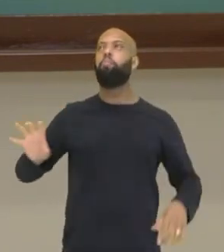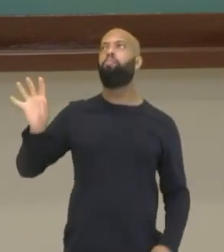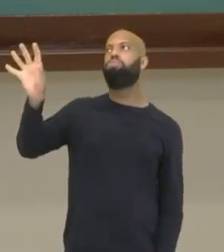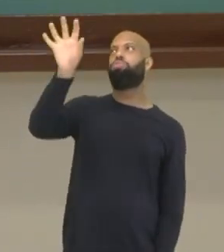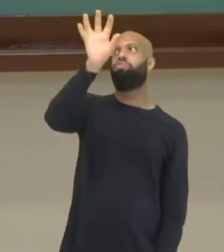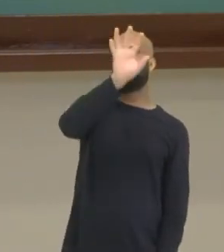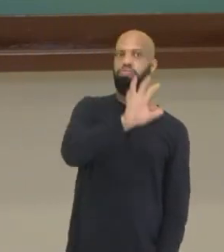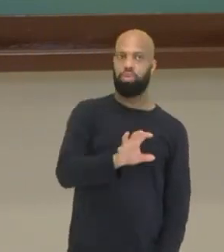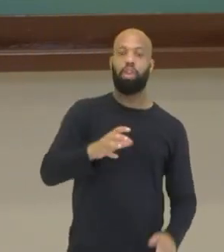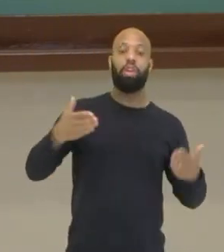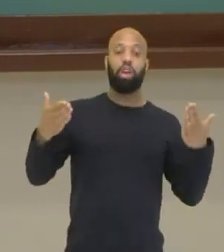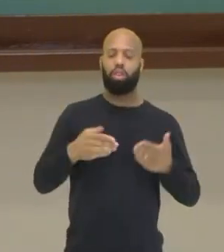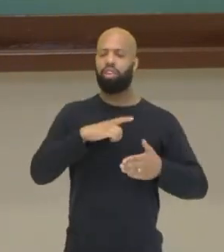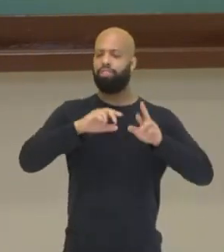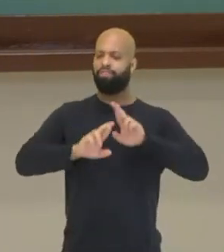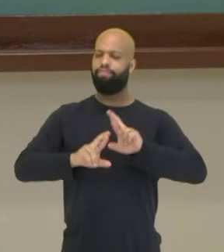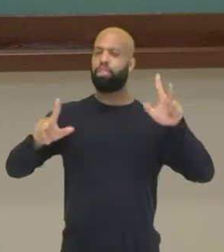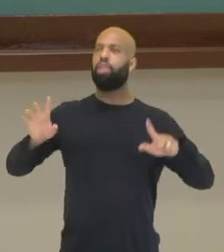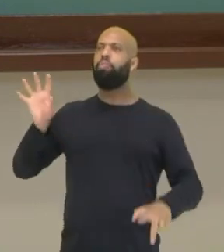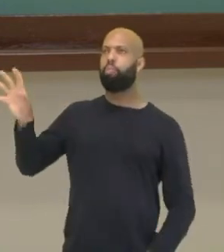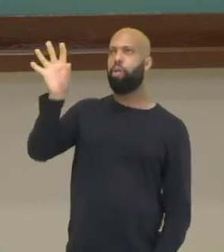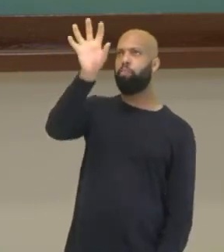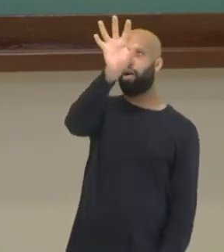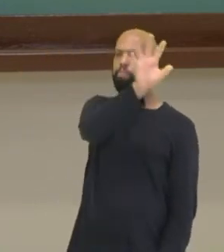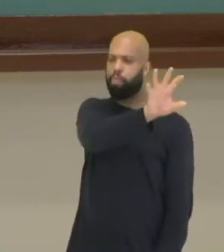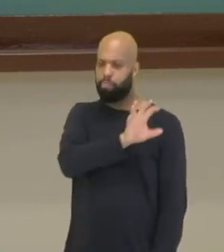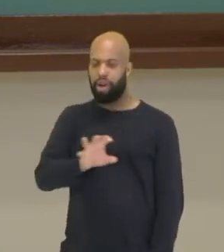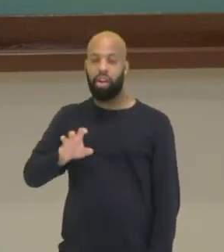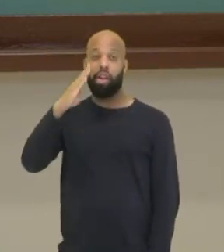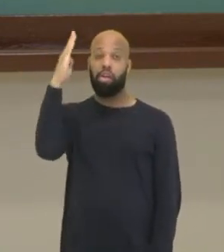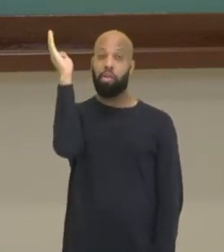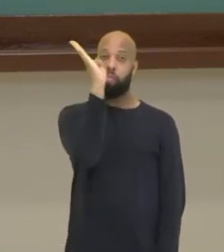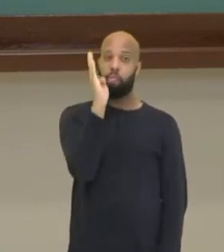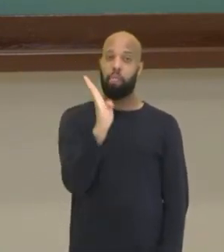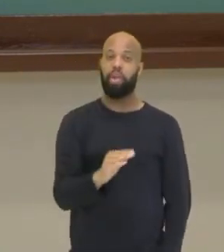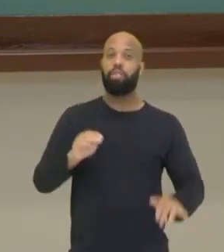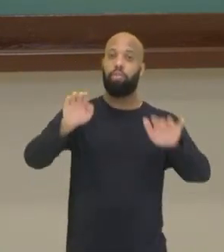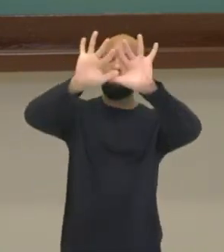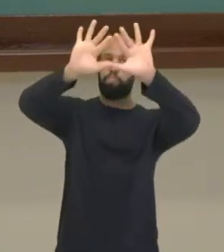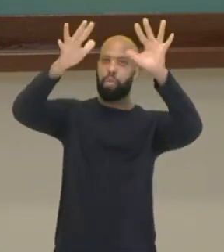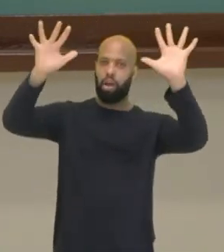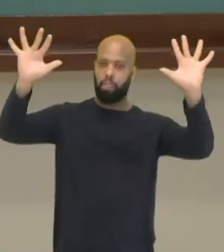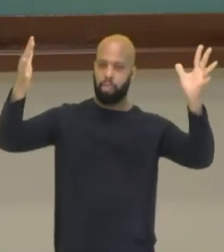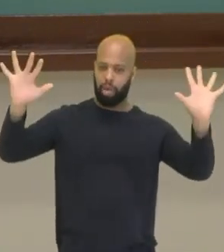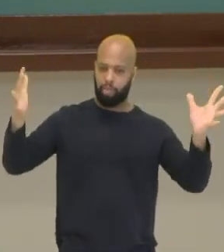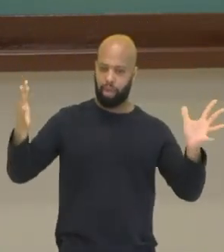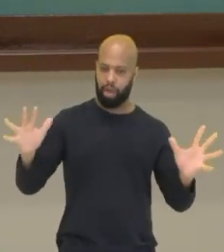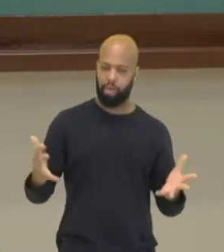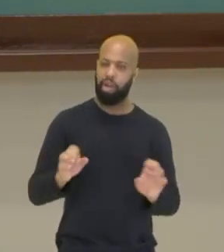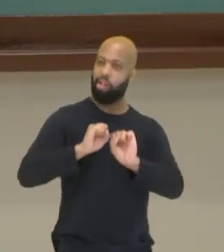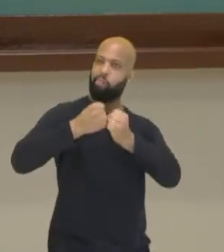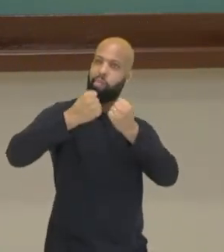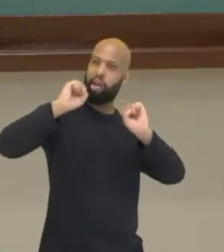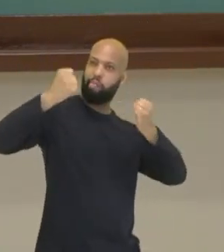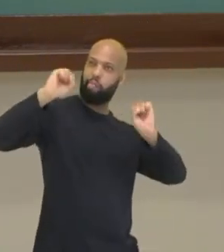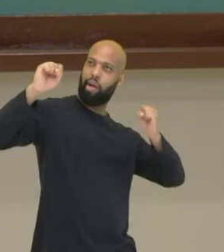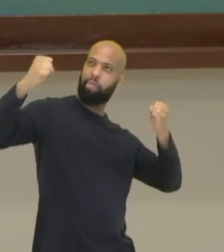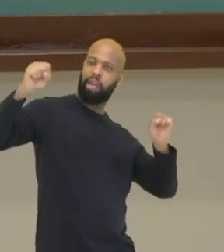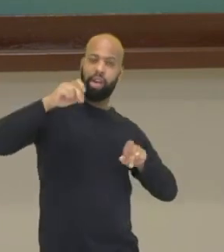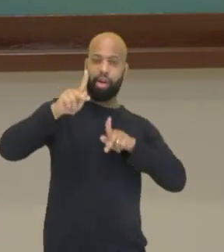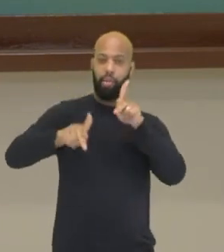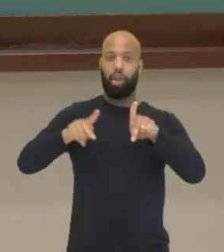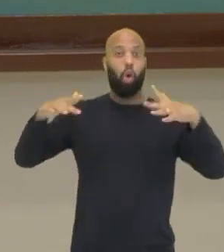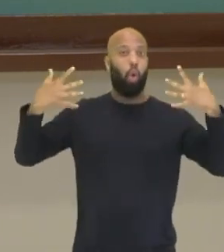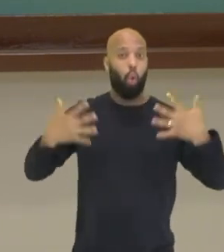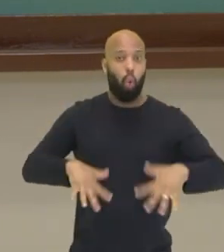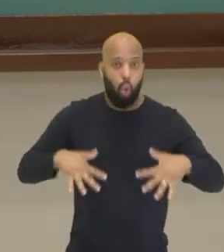Então, diferentes regiões, né, o Brasil é um país de dimensões continentais, uma população bastante